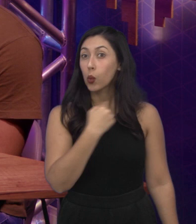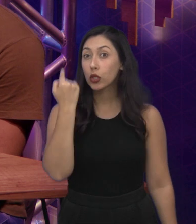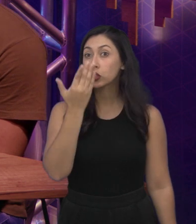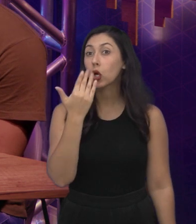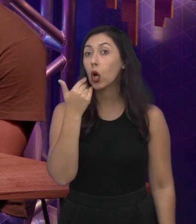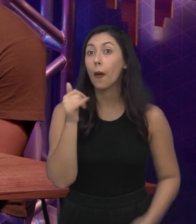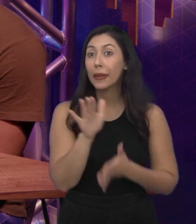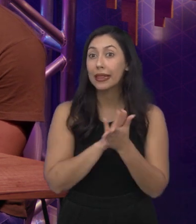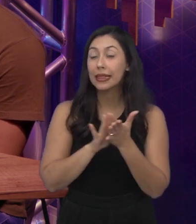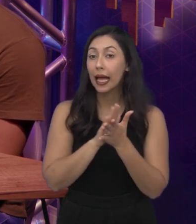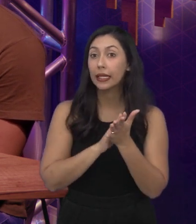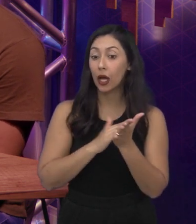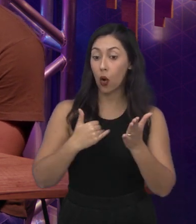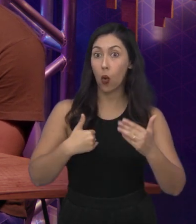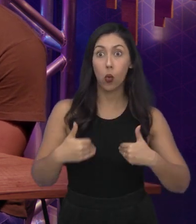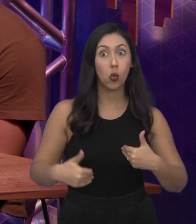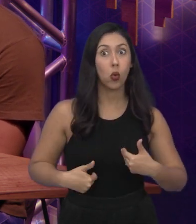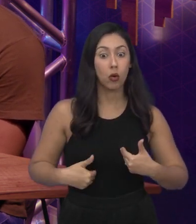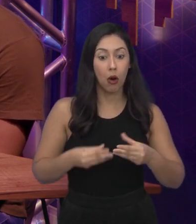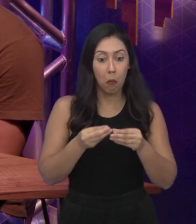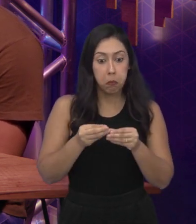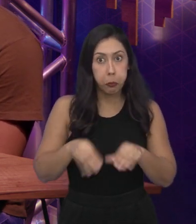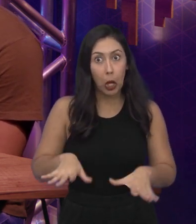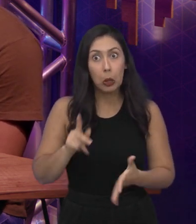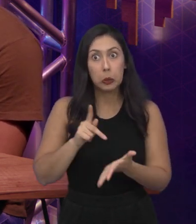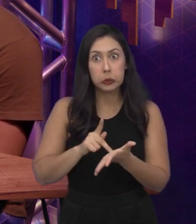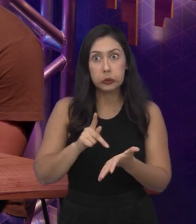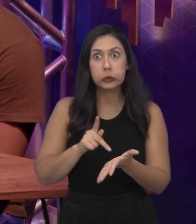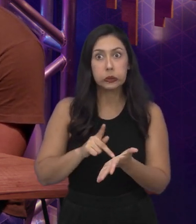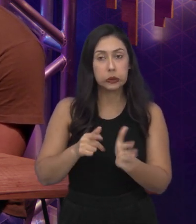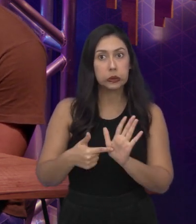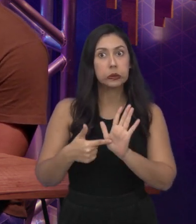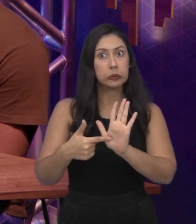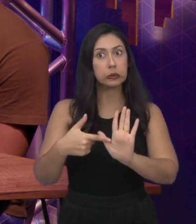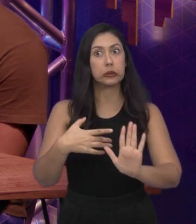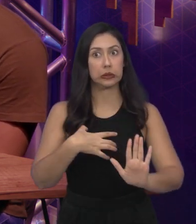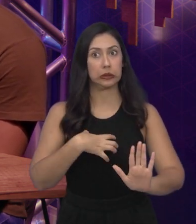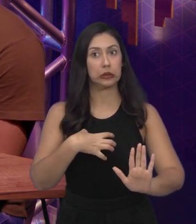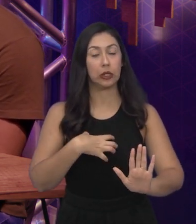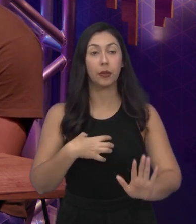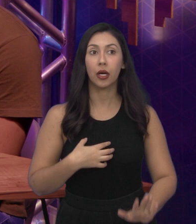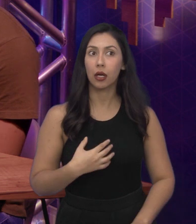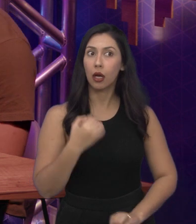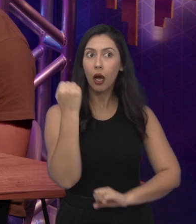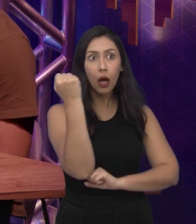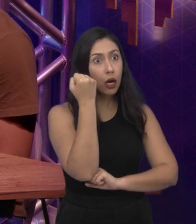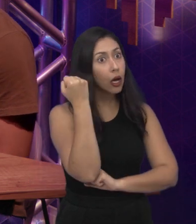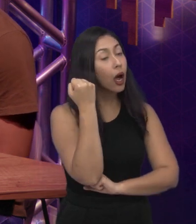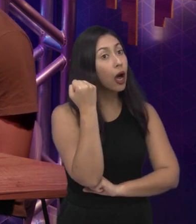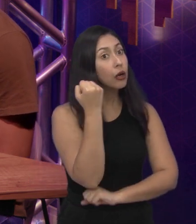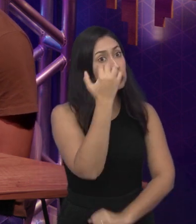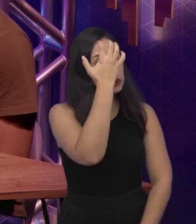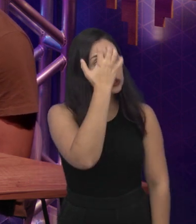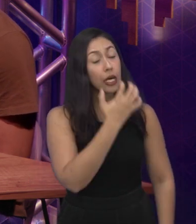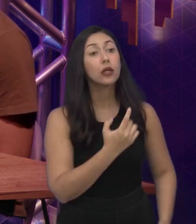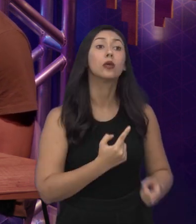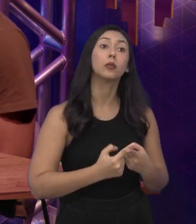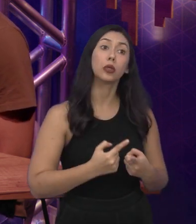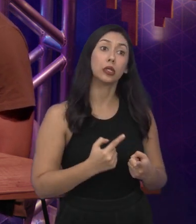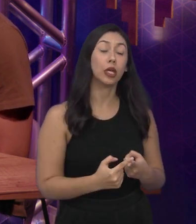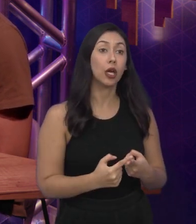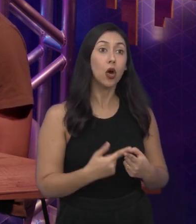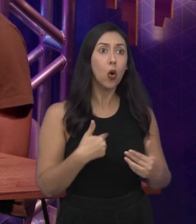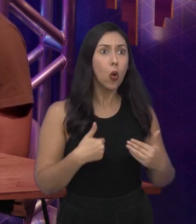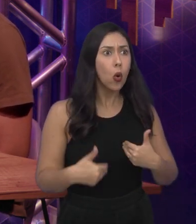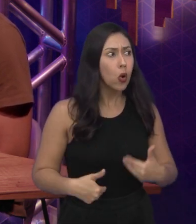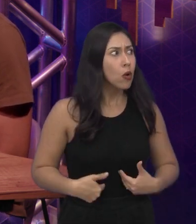já começa a dar sinais. E é muito grave, né, toda essa situação, porque realmente, além